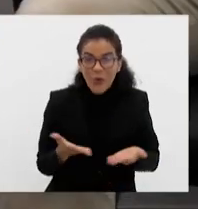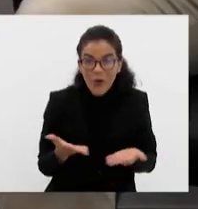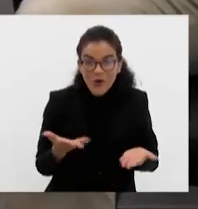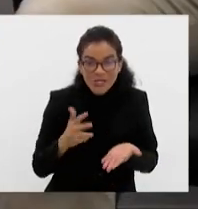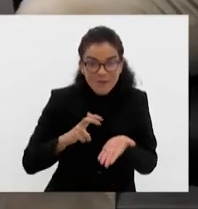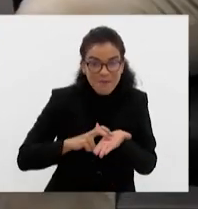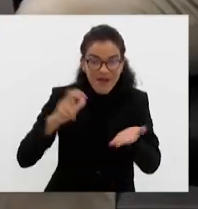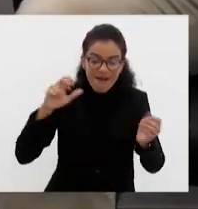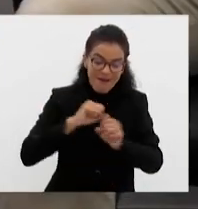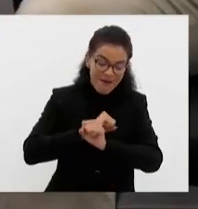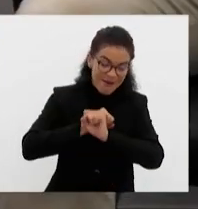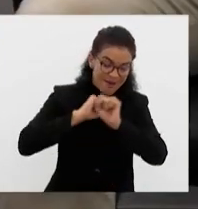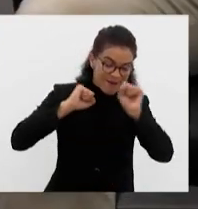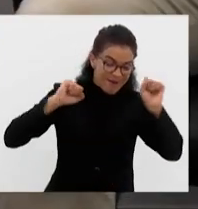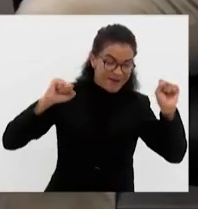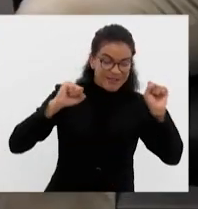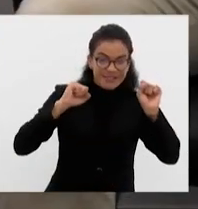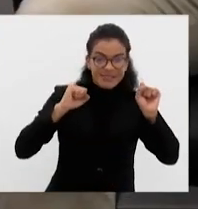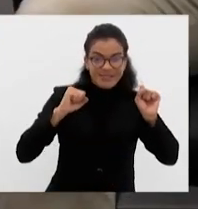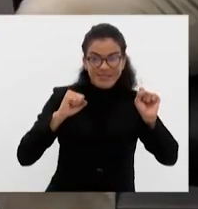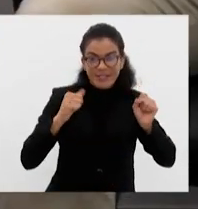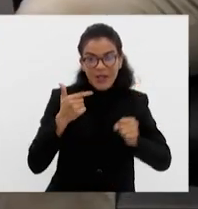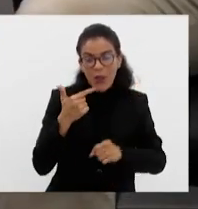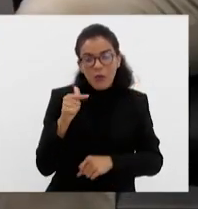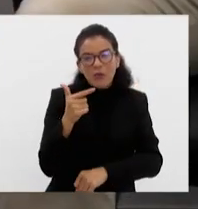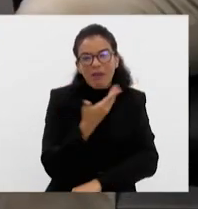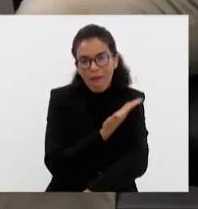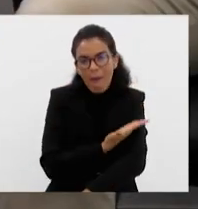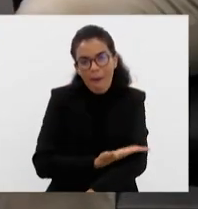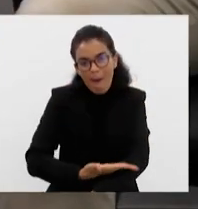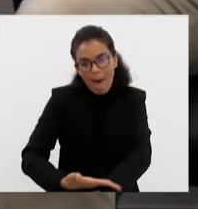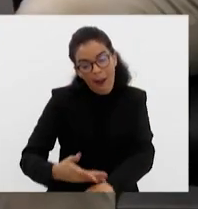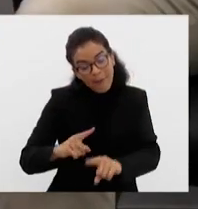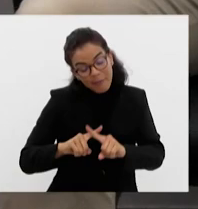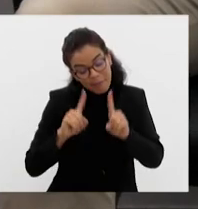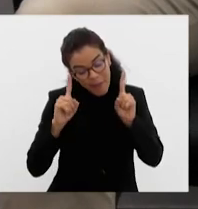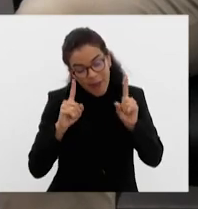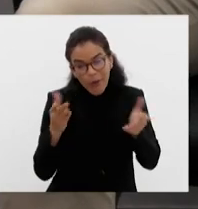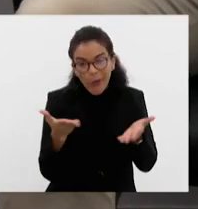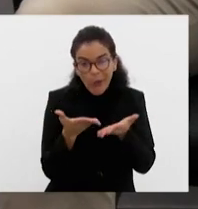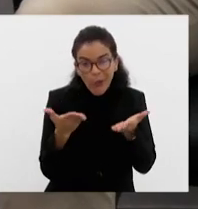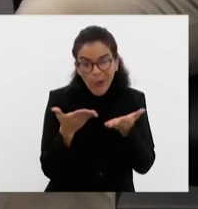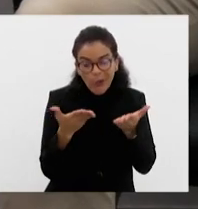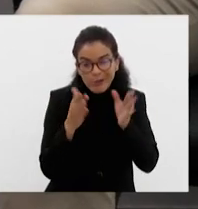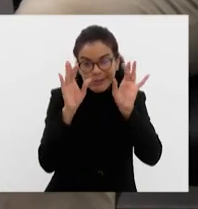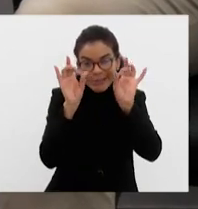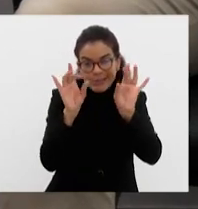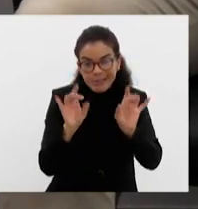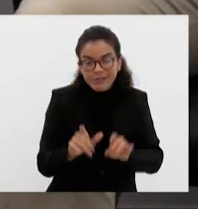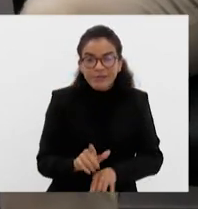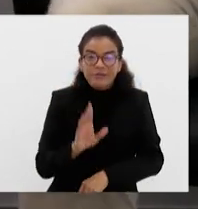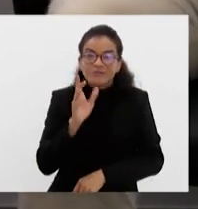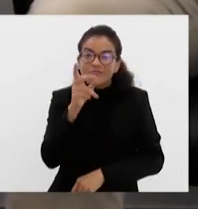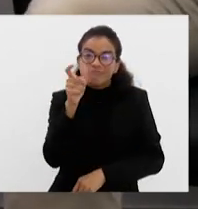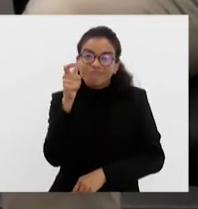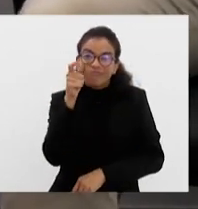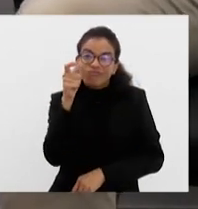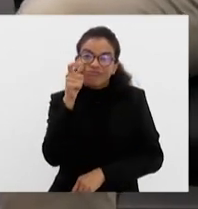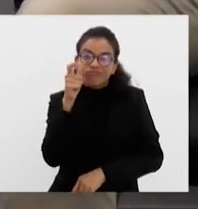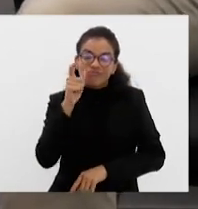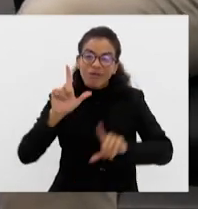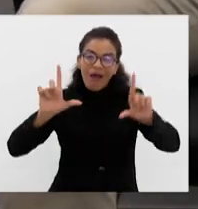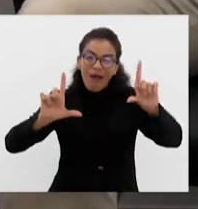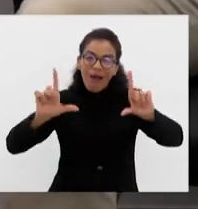cedo, eu não tenho nem esse hábito, mas eu estava assistindo Bom Dia Rio.